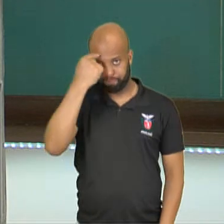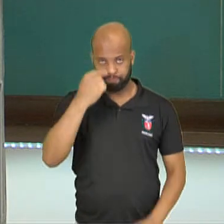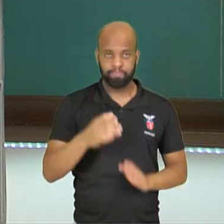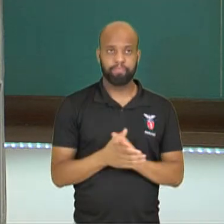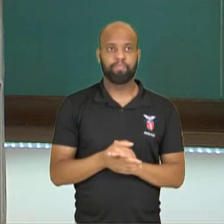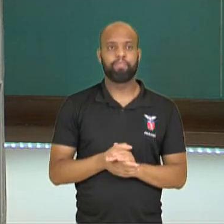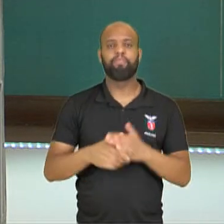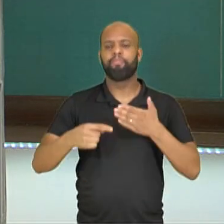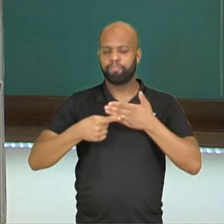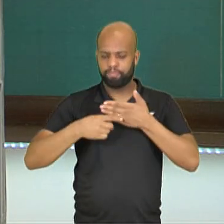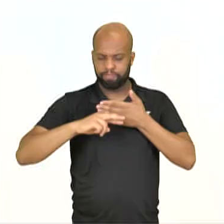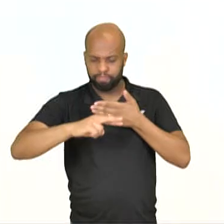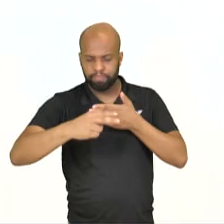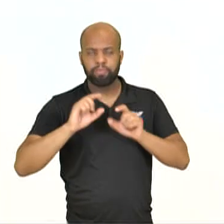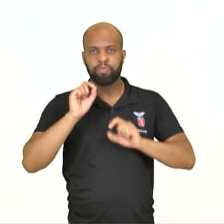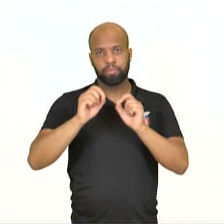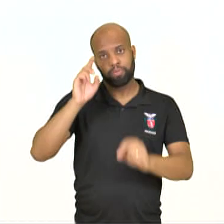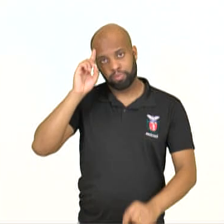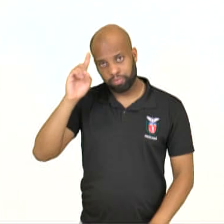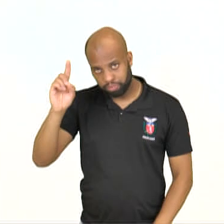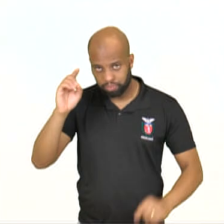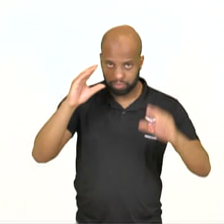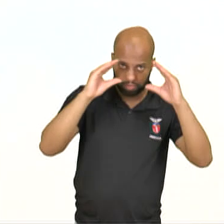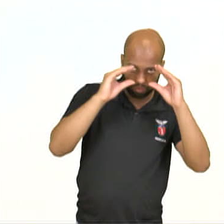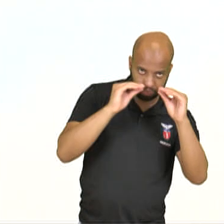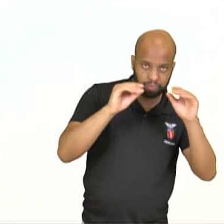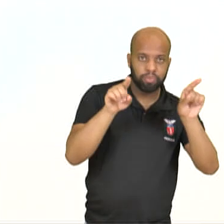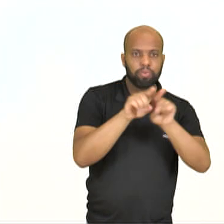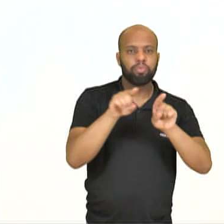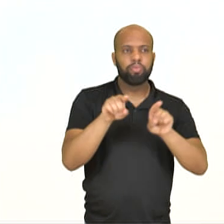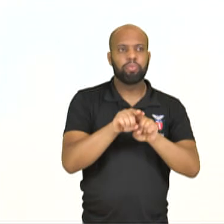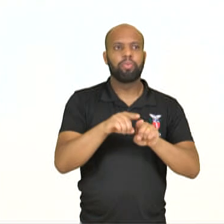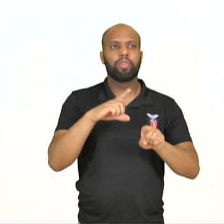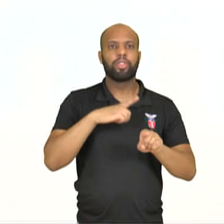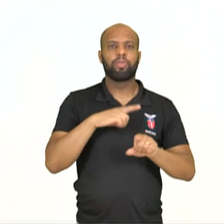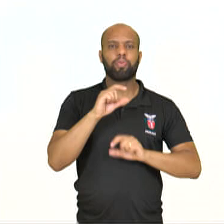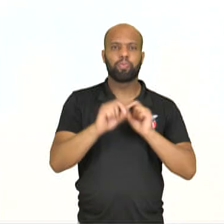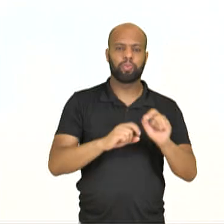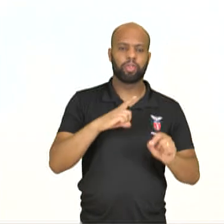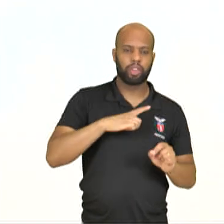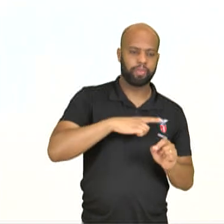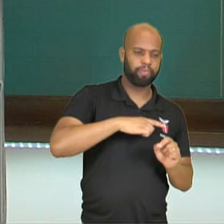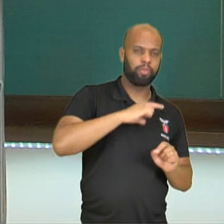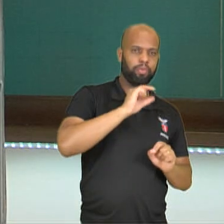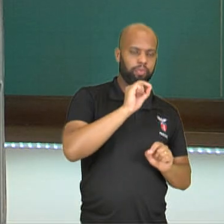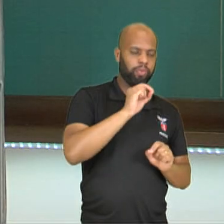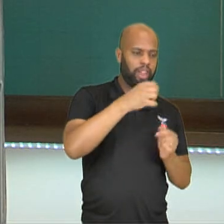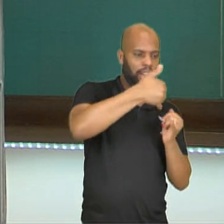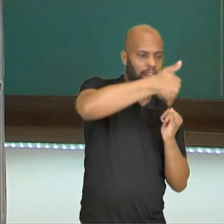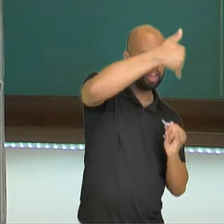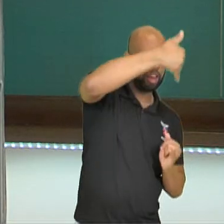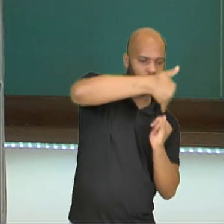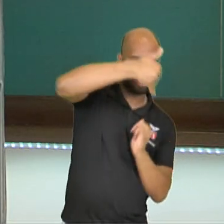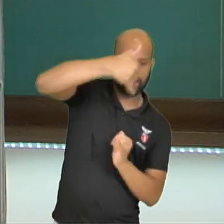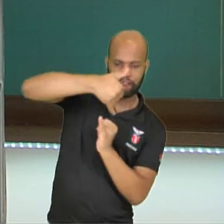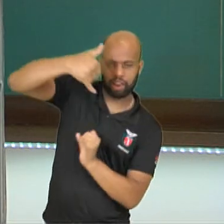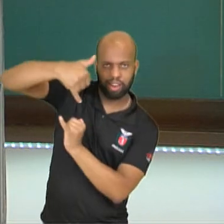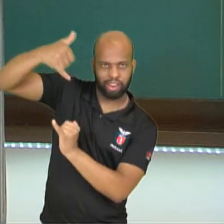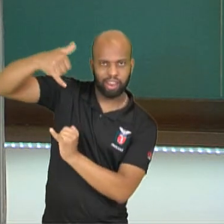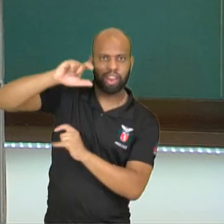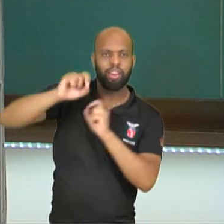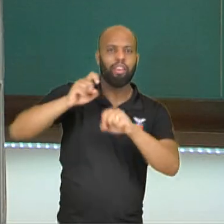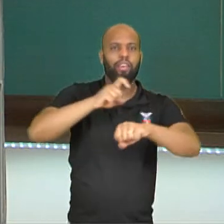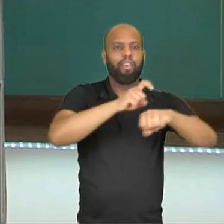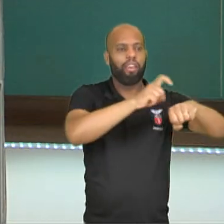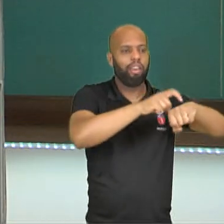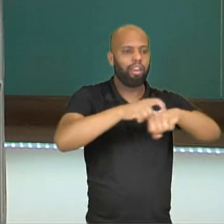as consequências, dias e noites e também os fusos horários, que também serão apresentados aqui ao longo desta